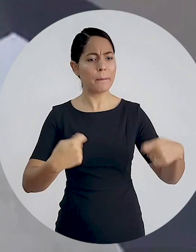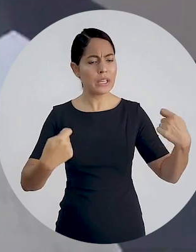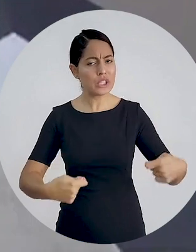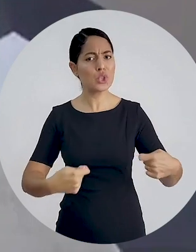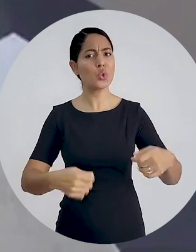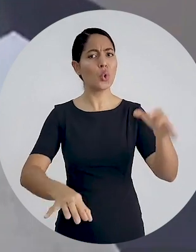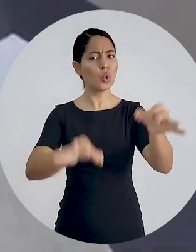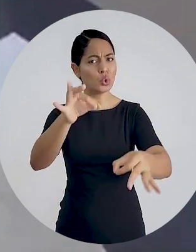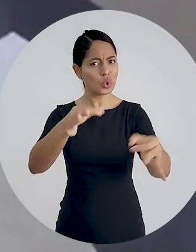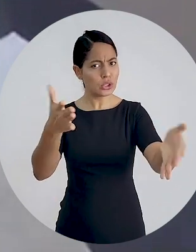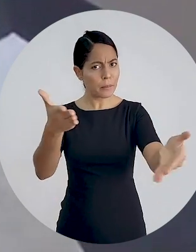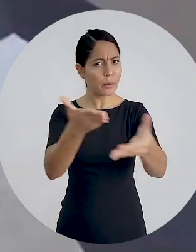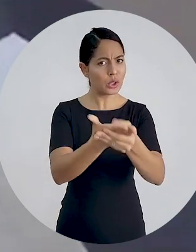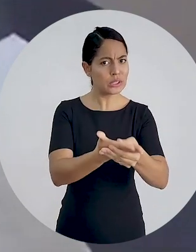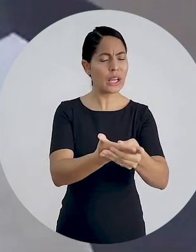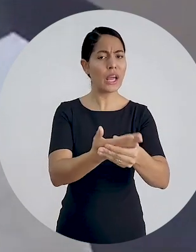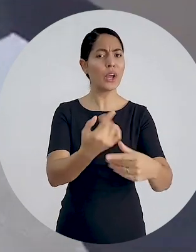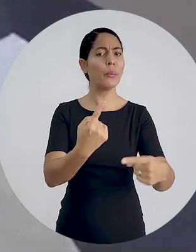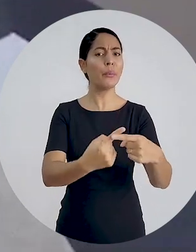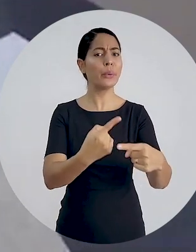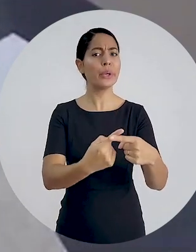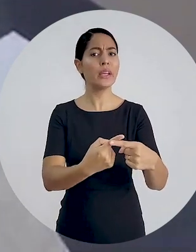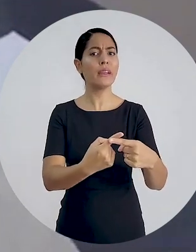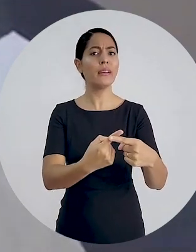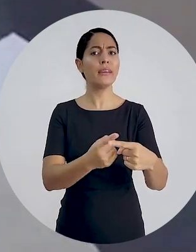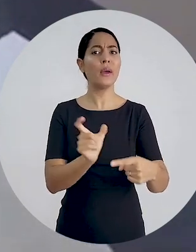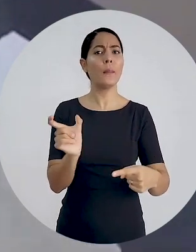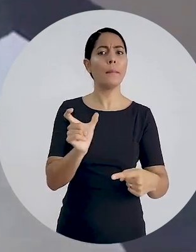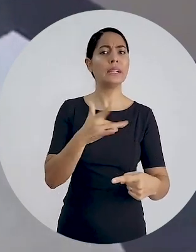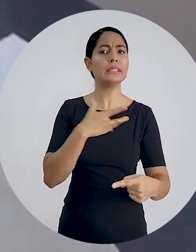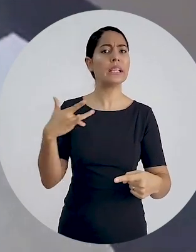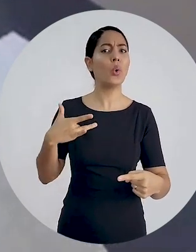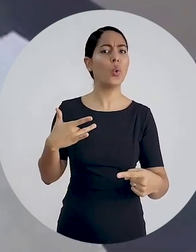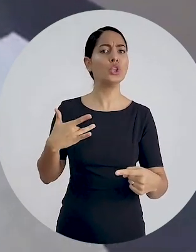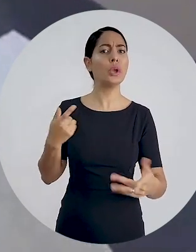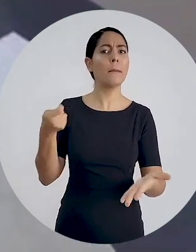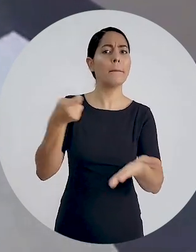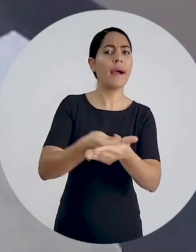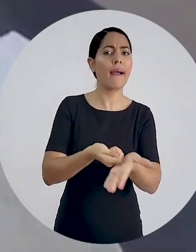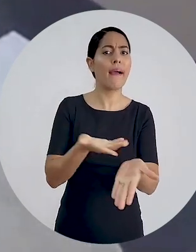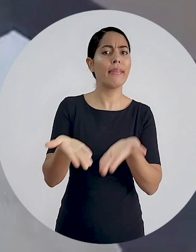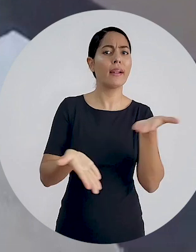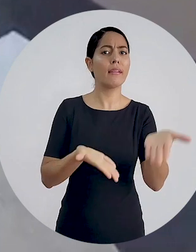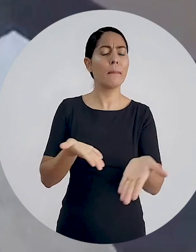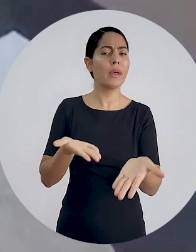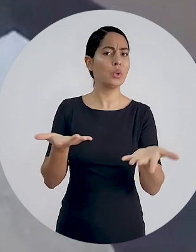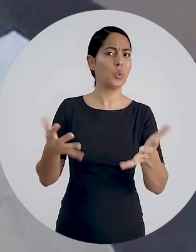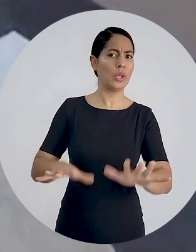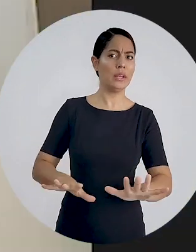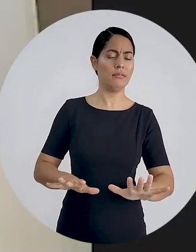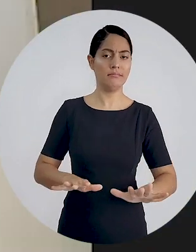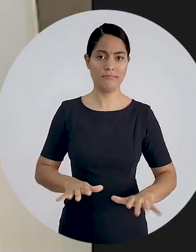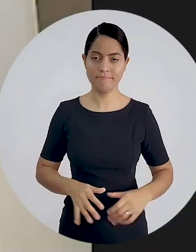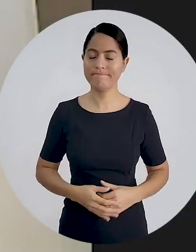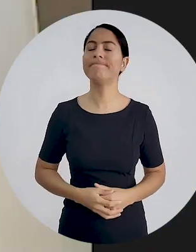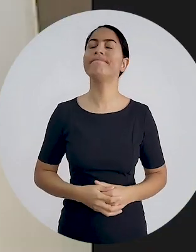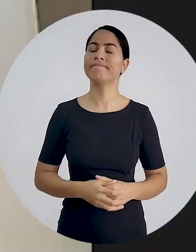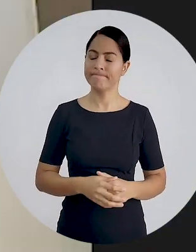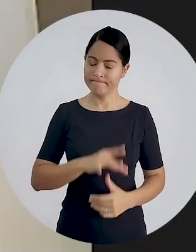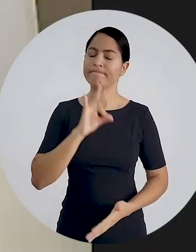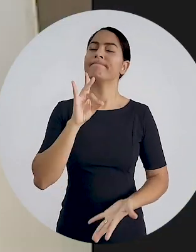a justiça porque eles simplesmente não queriam pagar o tratamento do Gabriel. Exatamente.